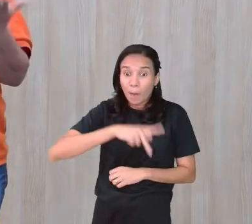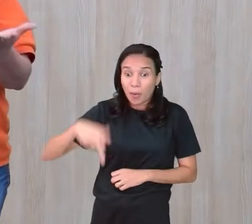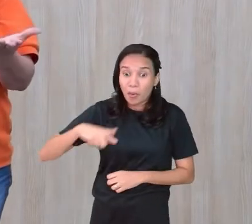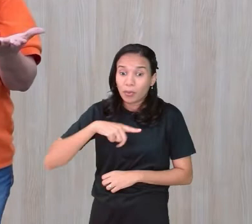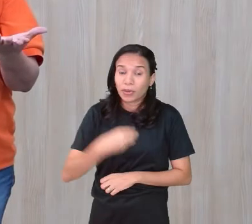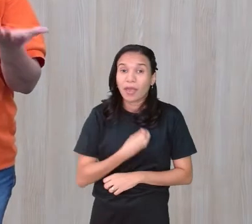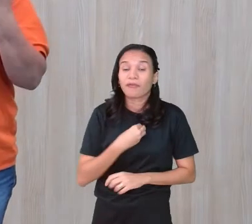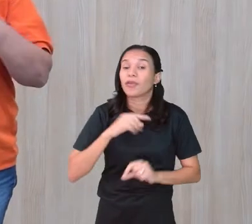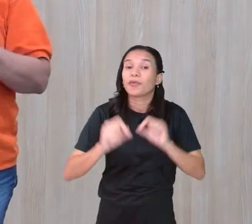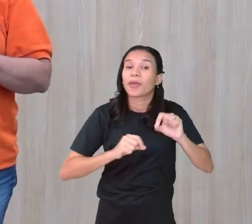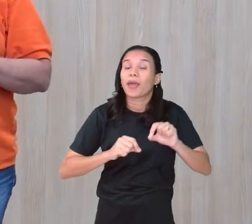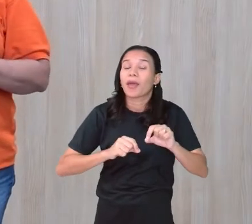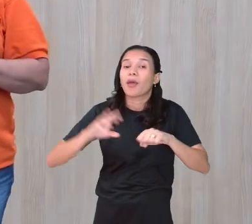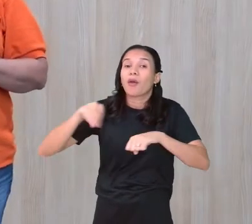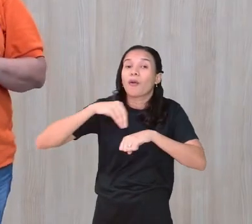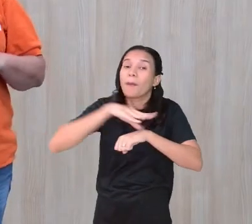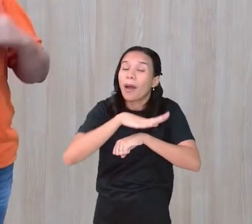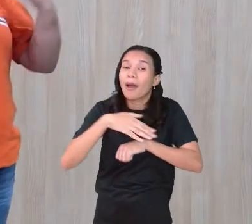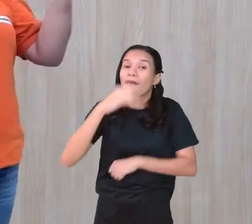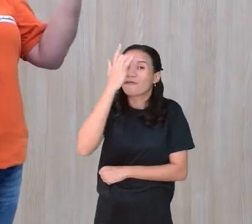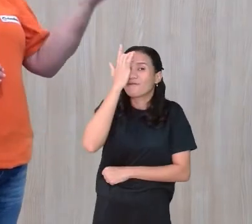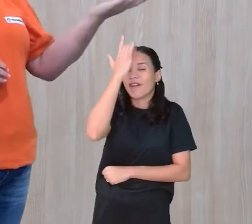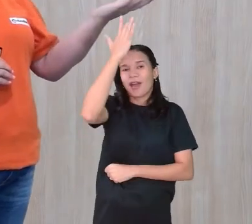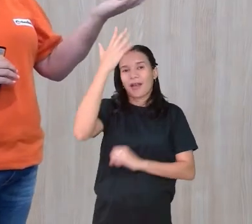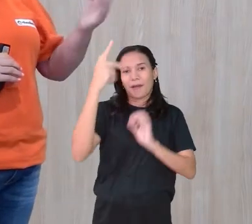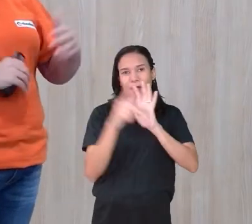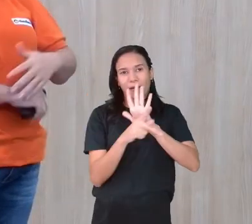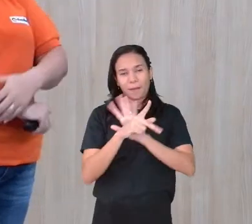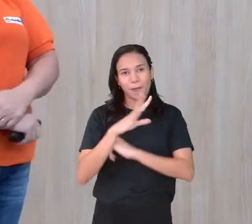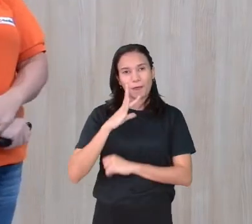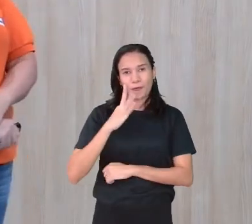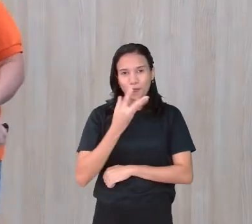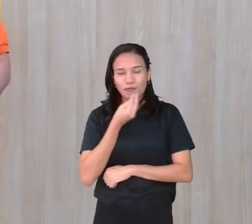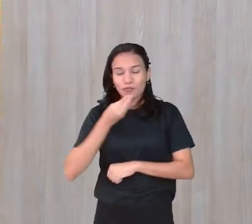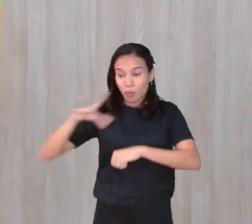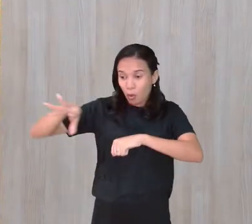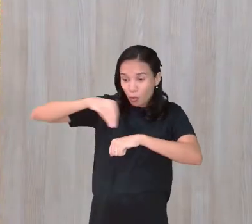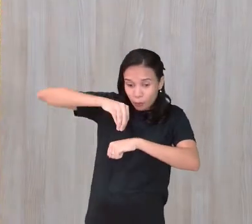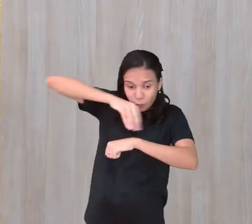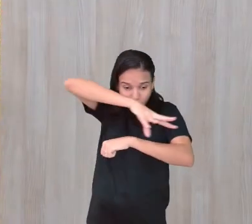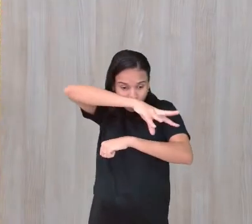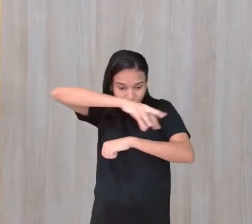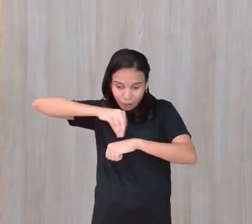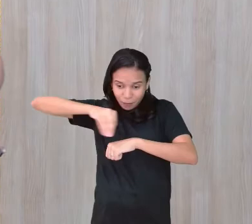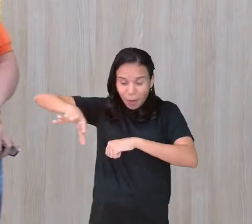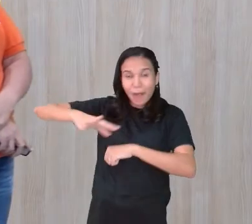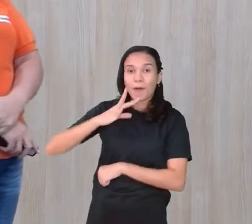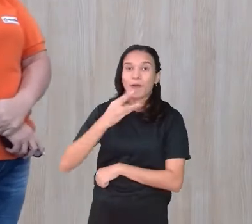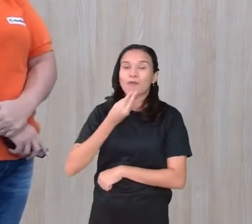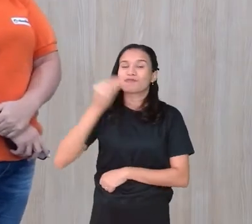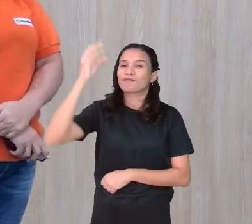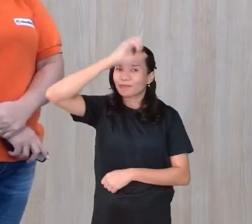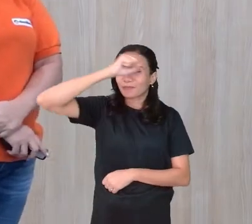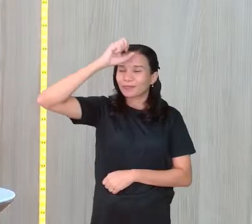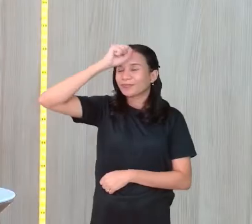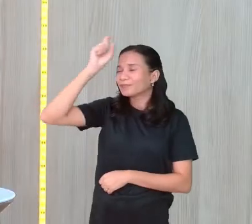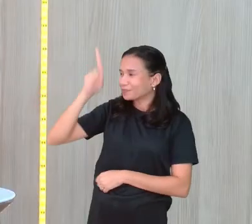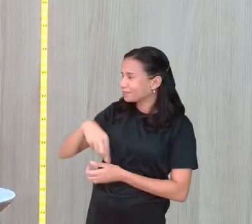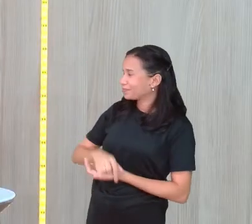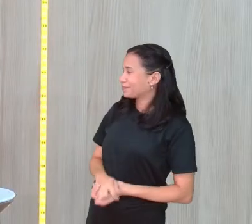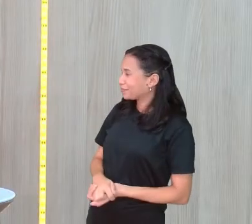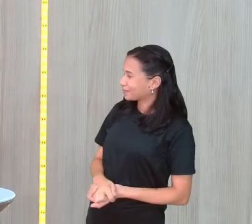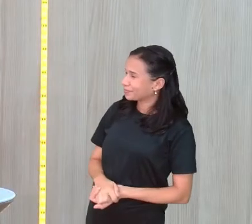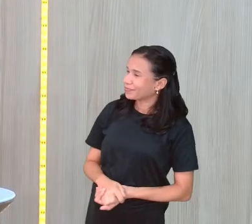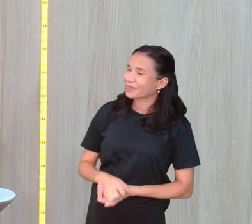para facilitar. Nós estamos aqui para facilitar o conhecimento, o aprendizado, não é isso, professora Isabel? Pois é. E